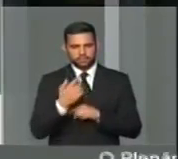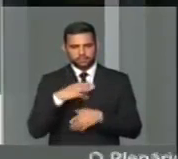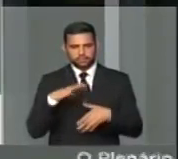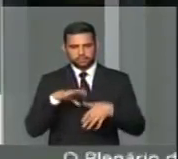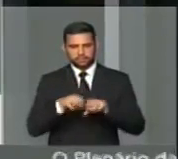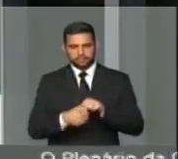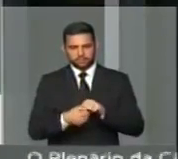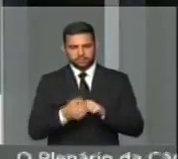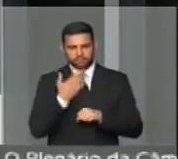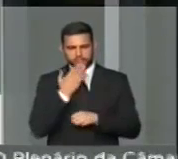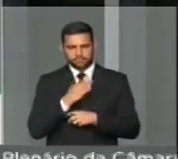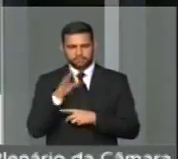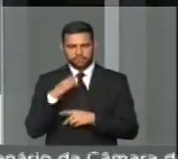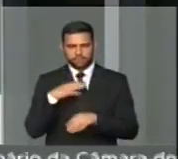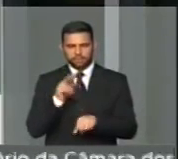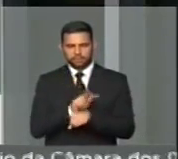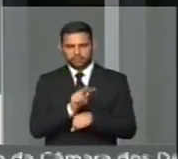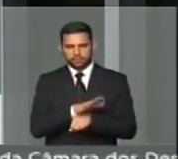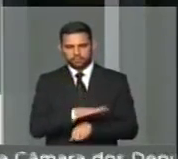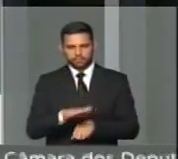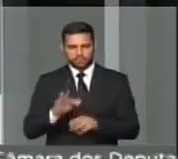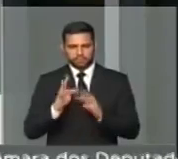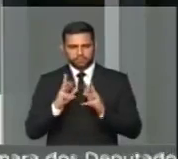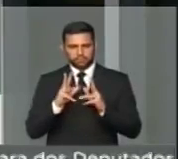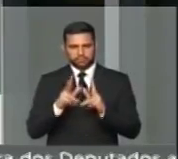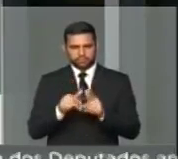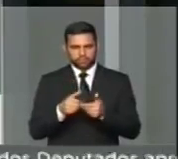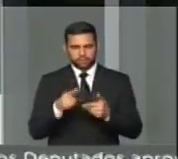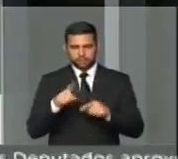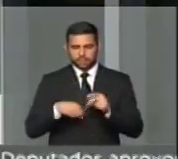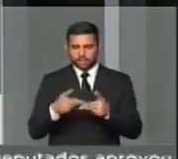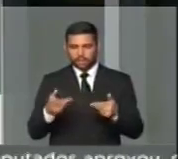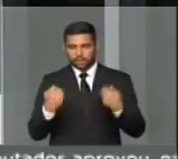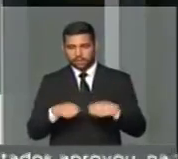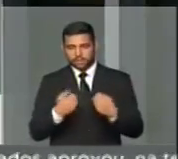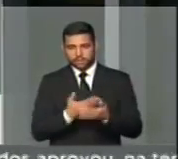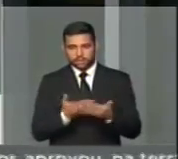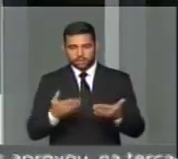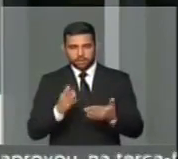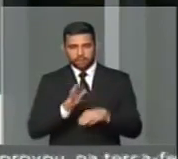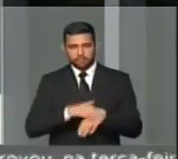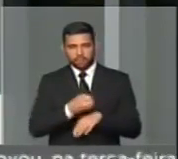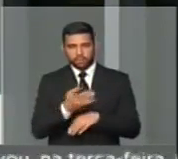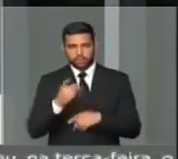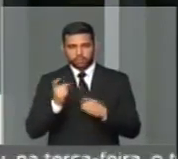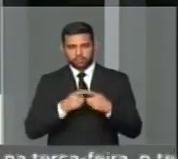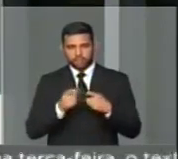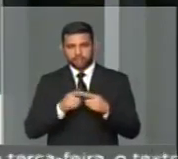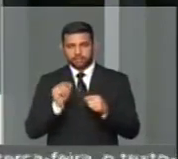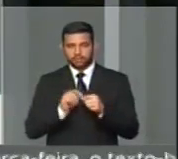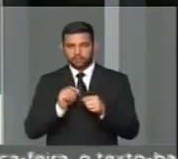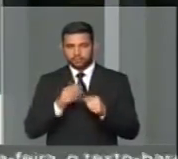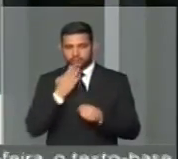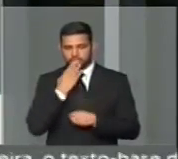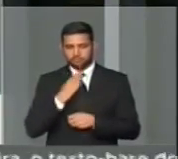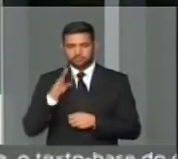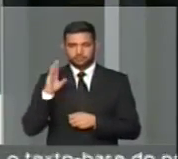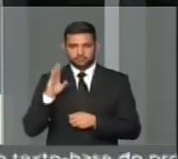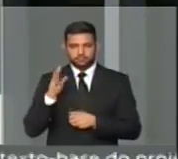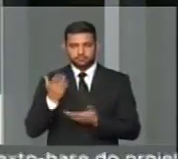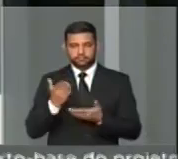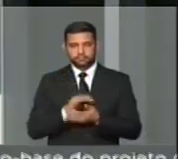graduamos Prometemos cuidar do próximo com todos os recursos disponíveis e a maioria de nós tem cumprido o seu